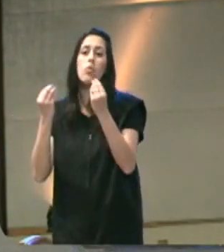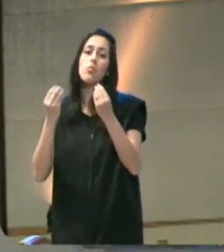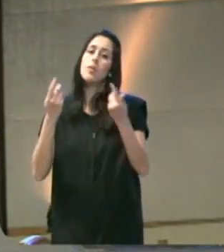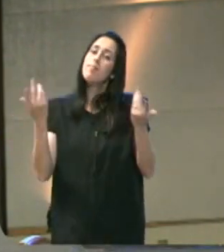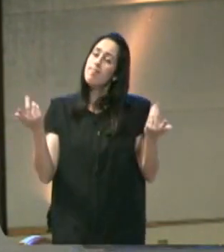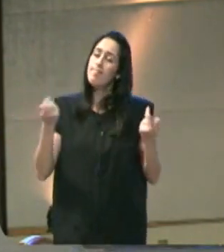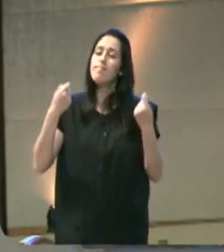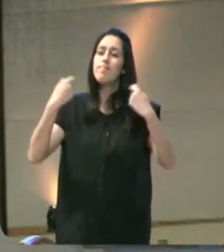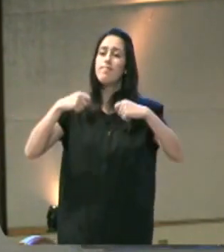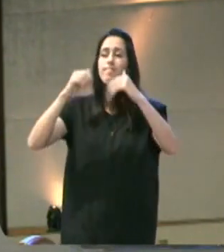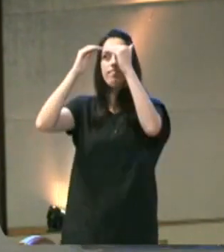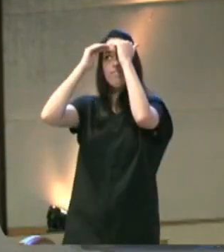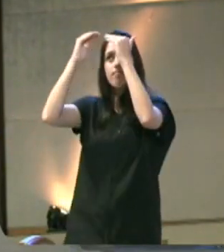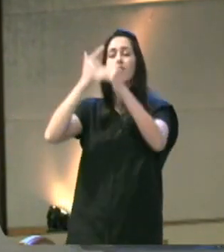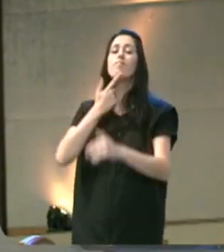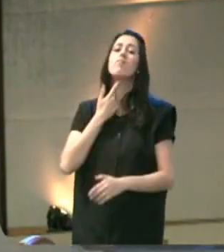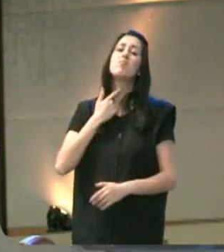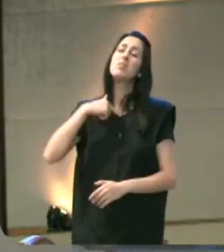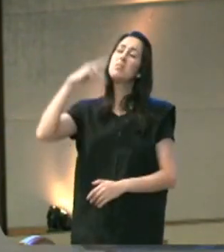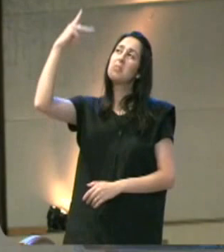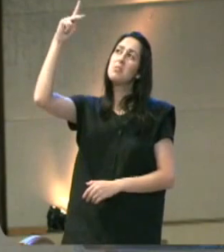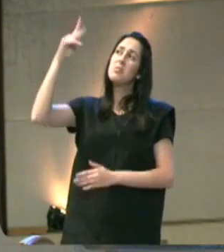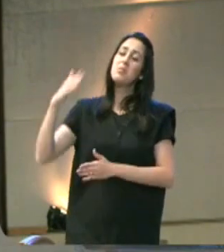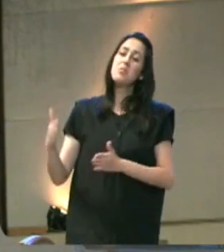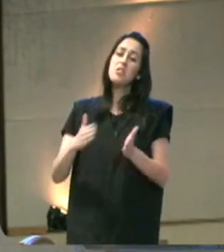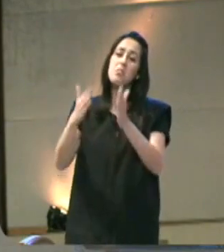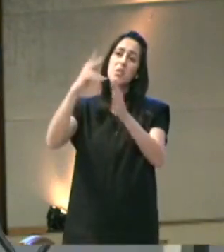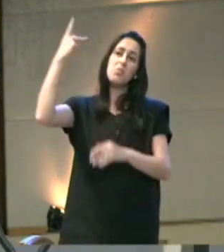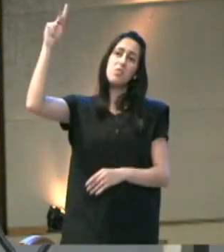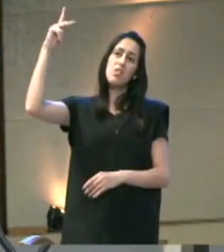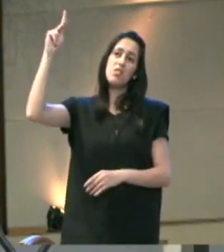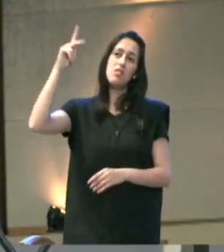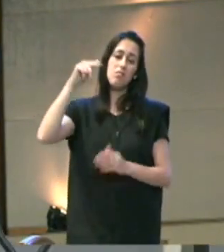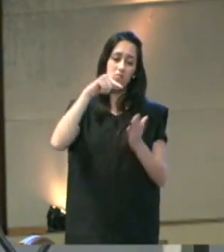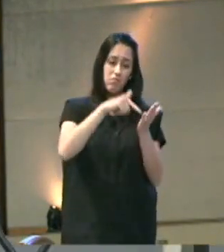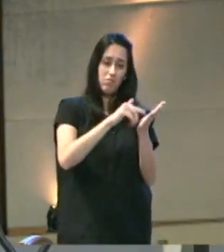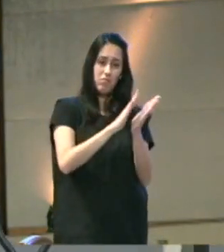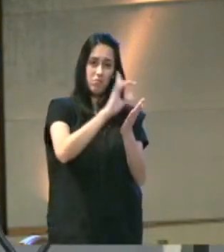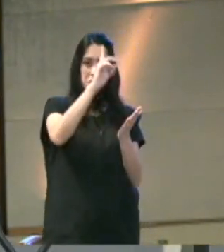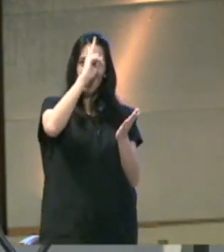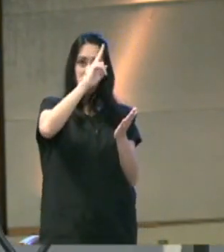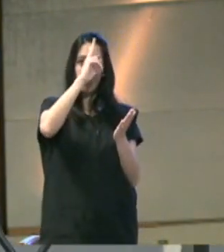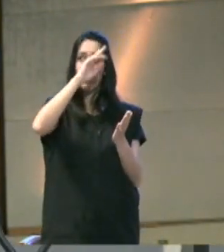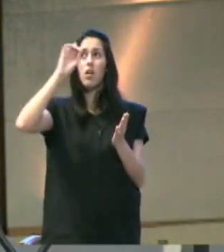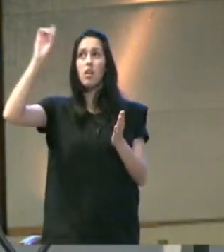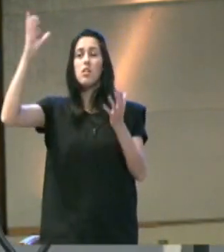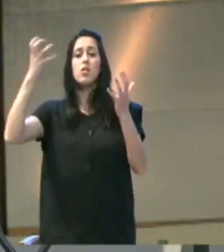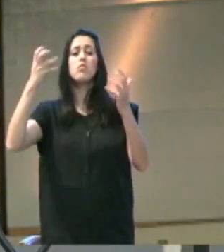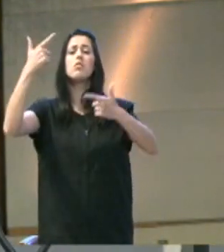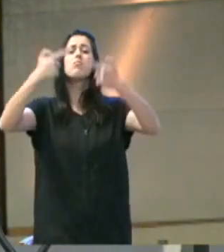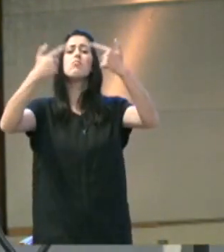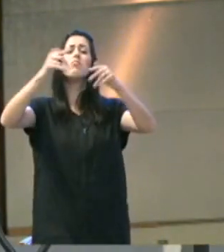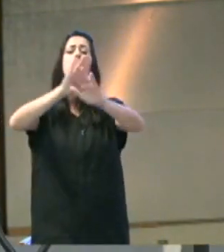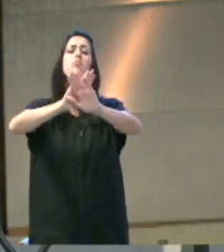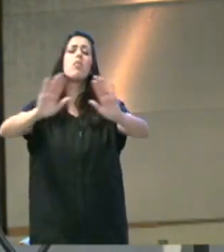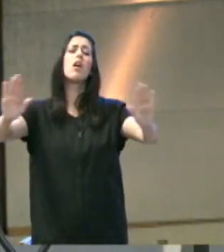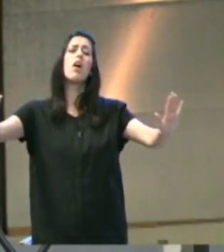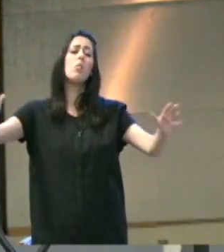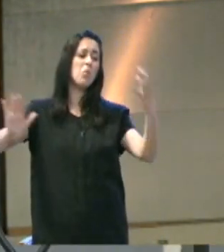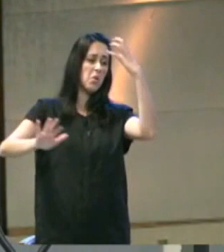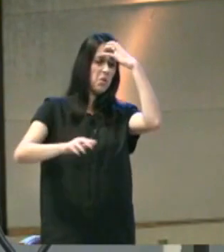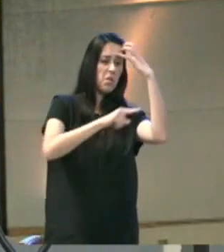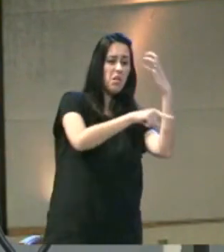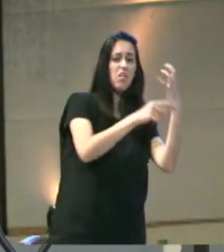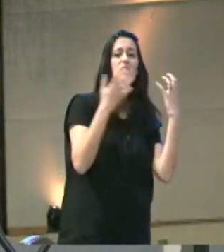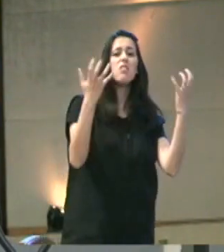seus. Deus queria terminar com a guerra, o rei queria ter uma vitória na batalha. E você